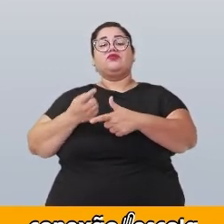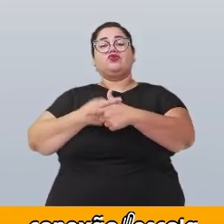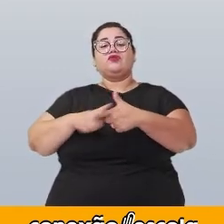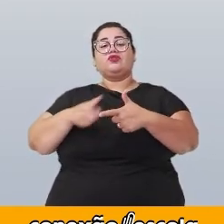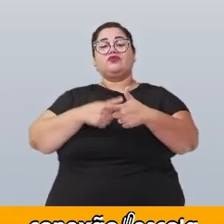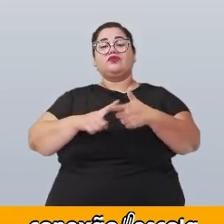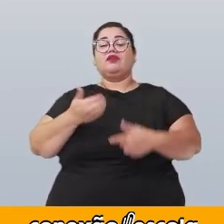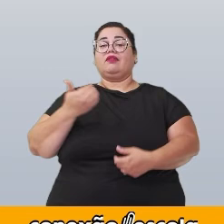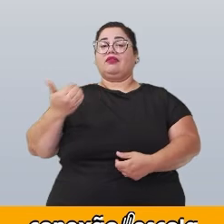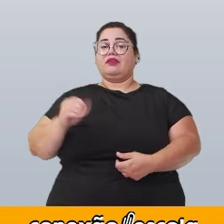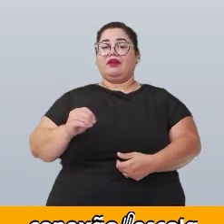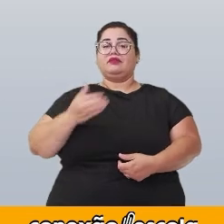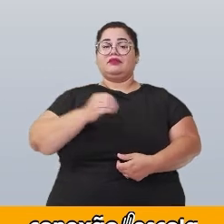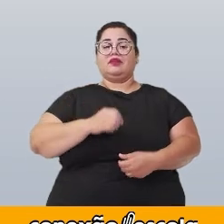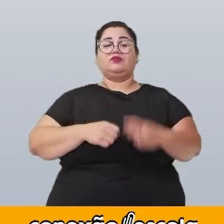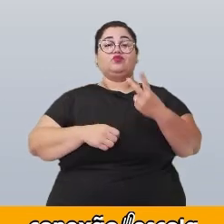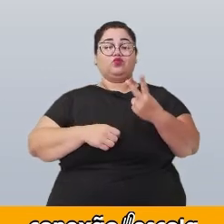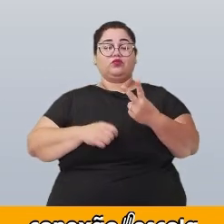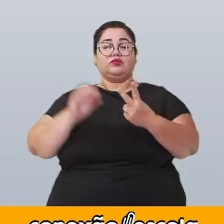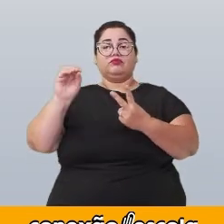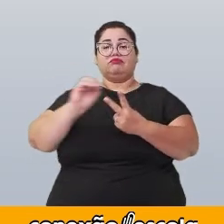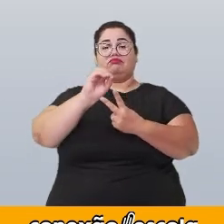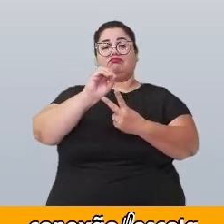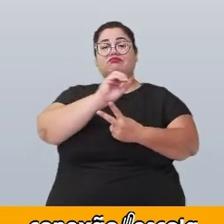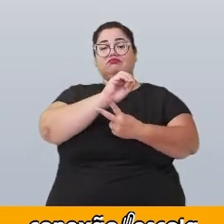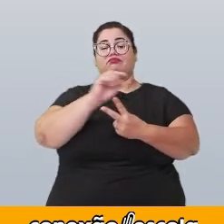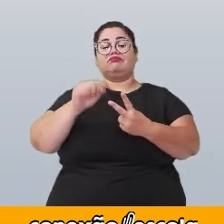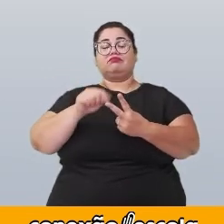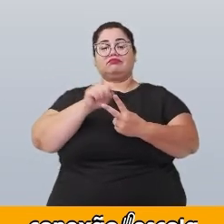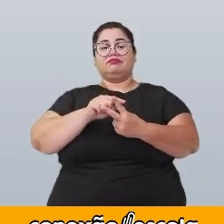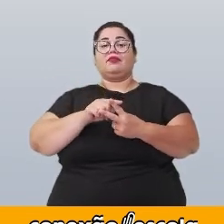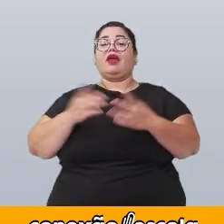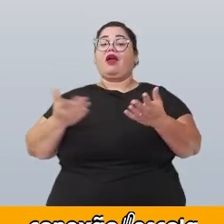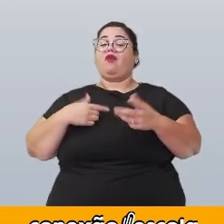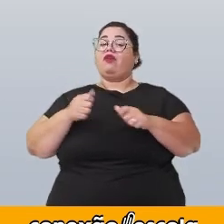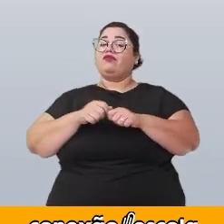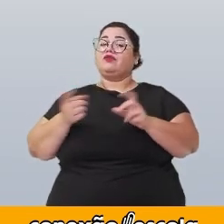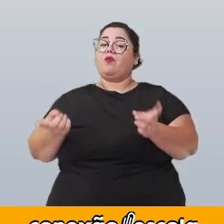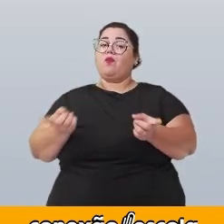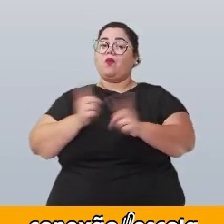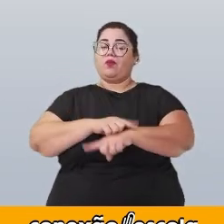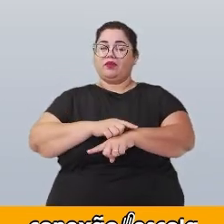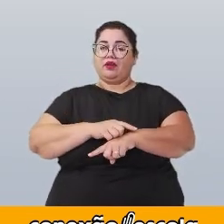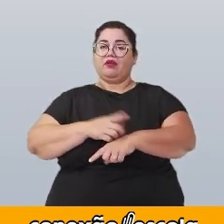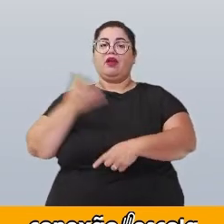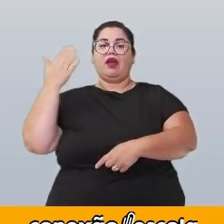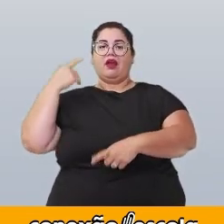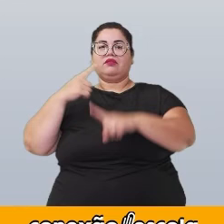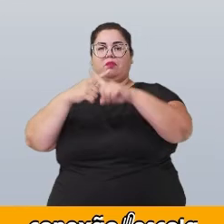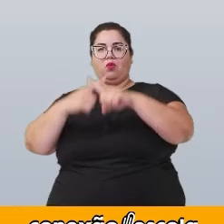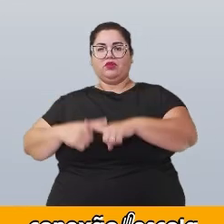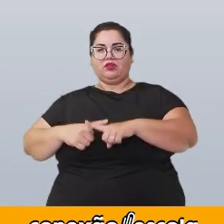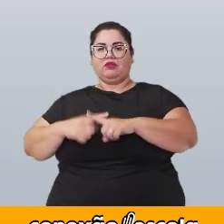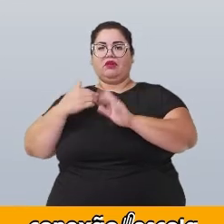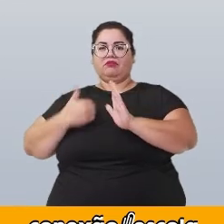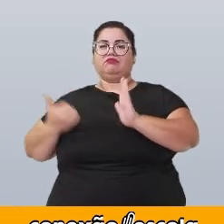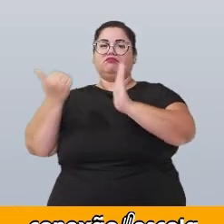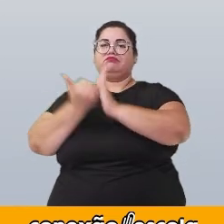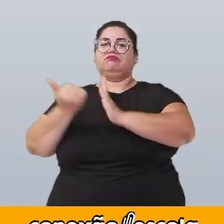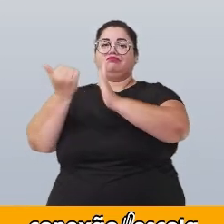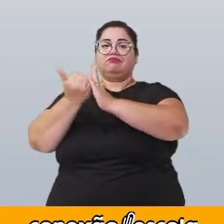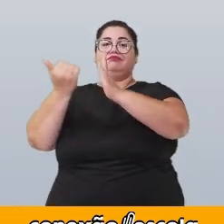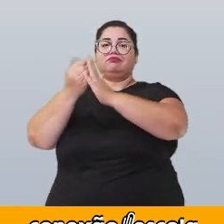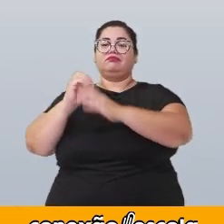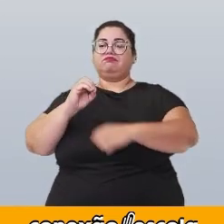dividir por 10 duas vezes. E agora eu faço o contrário. Na multiplicação, eu acrescento